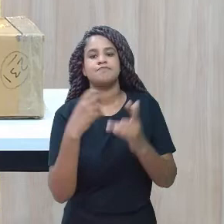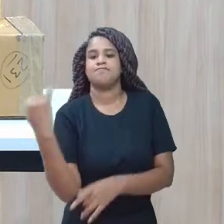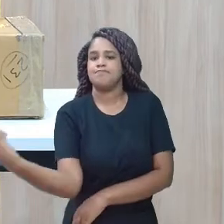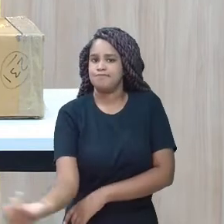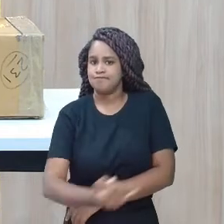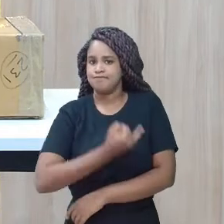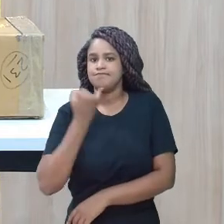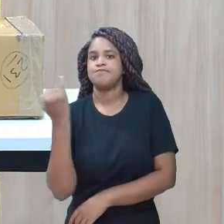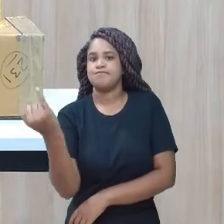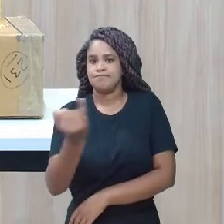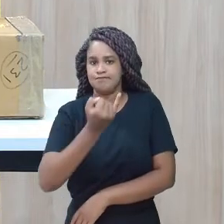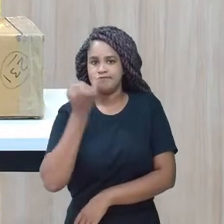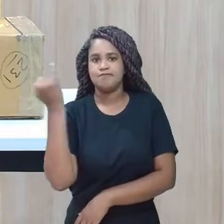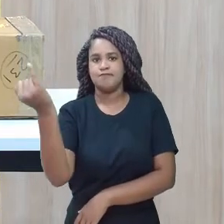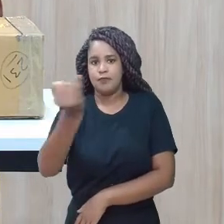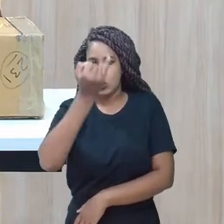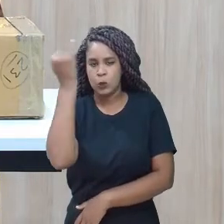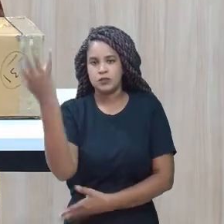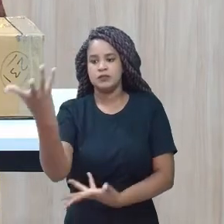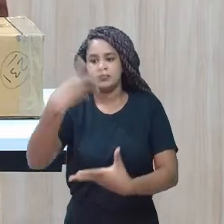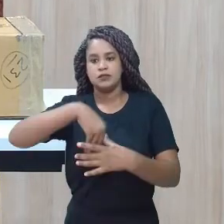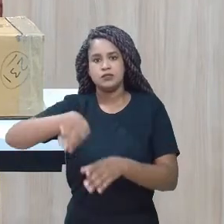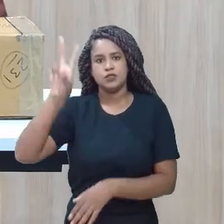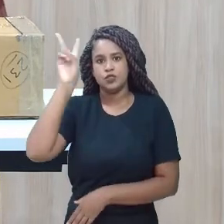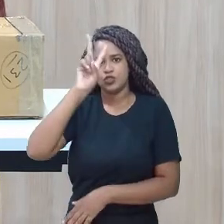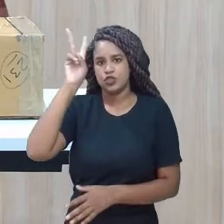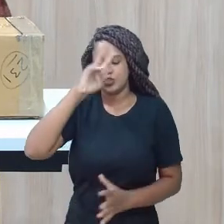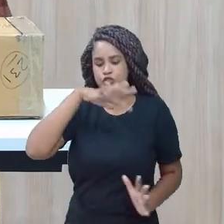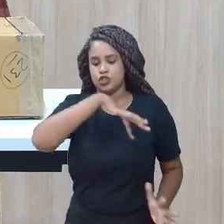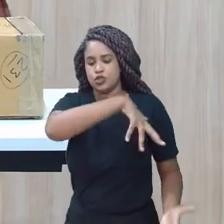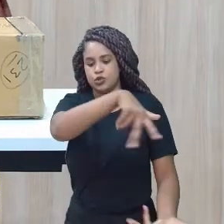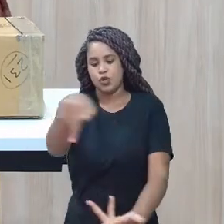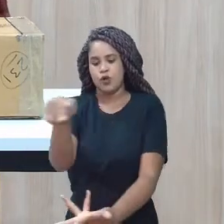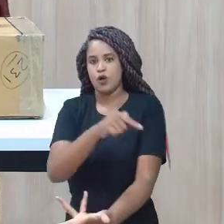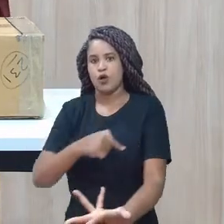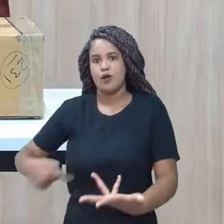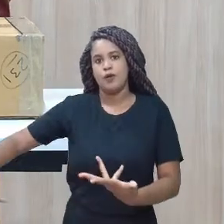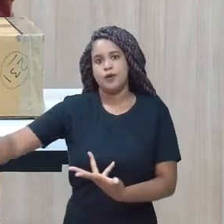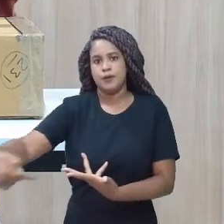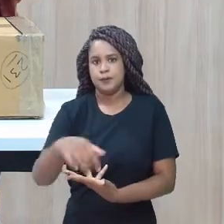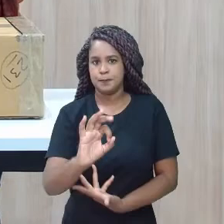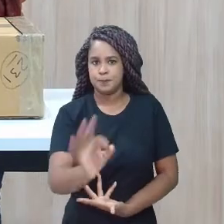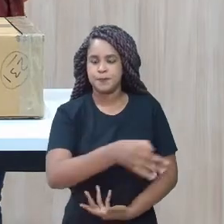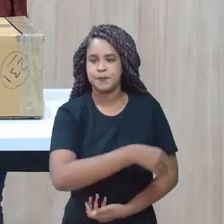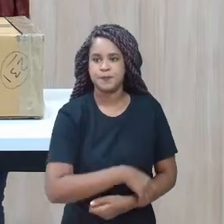relevante, muito relevante para a história das civilizações, ok?